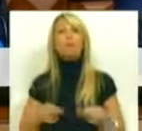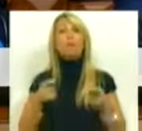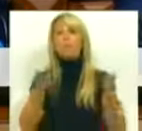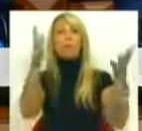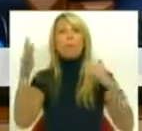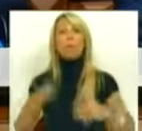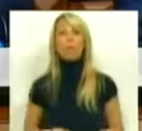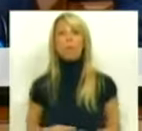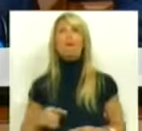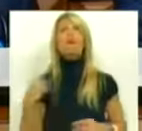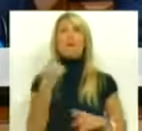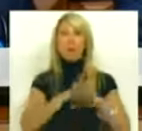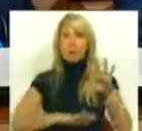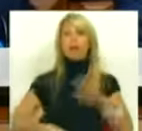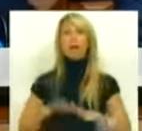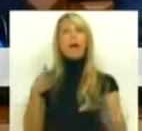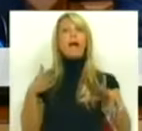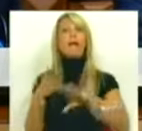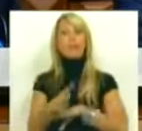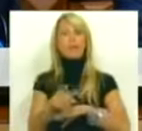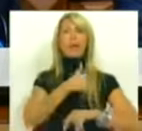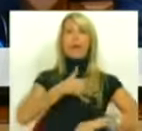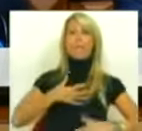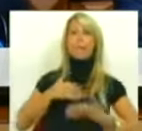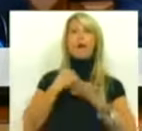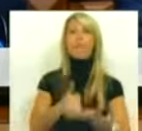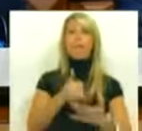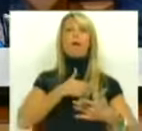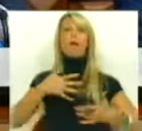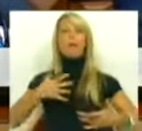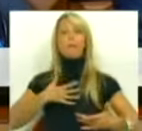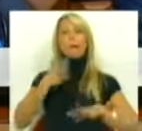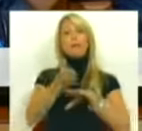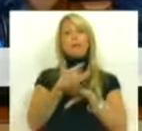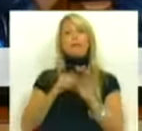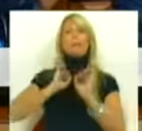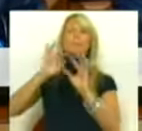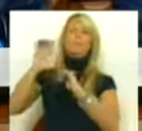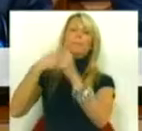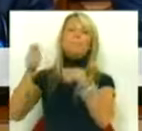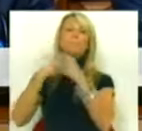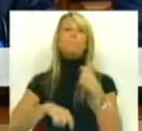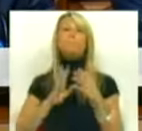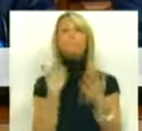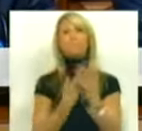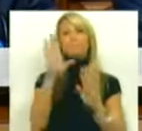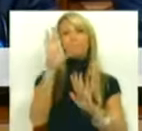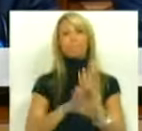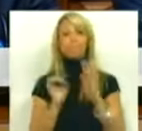fizemos-lo através das empresas, apoiando as empresas, os setores exportadores, criando condições para